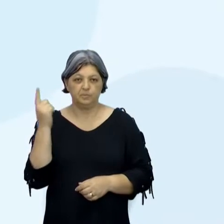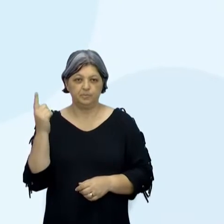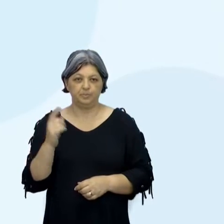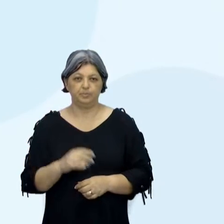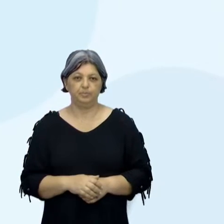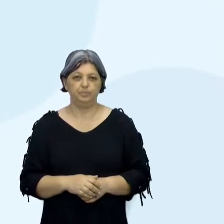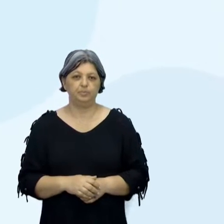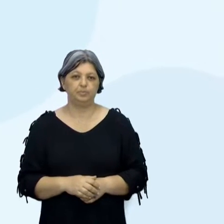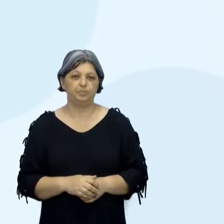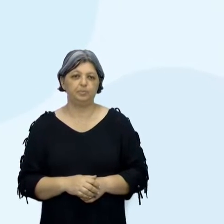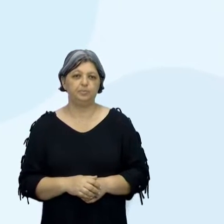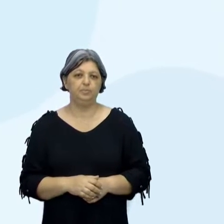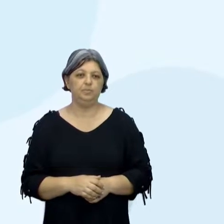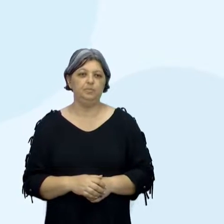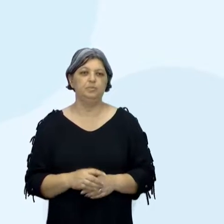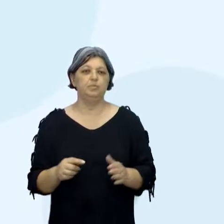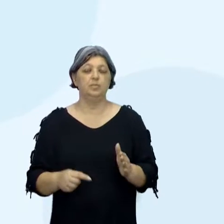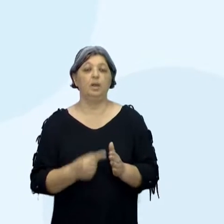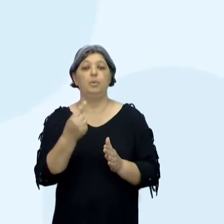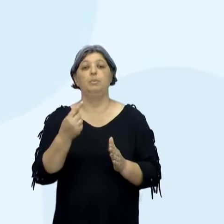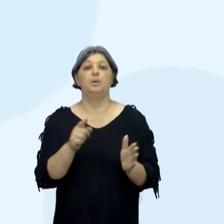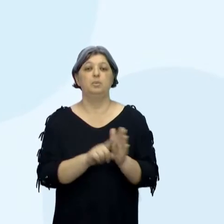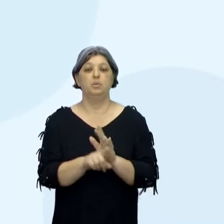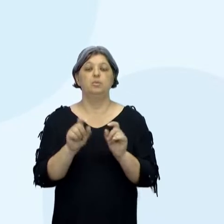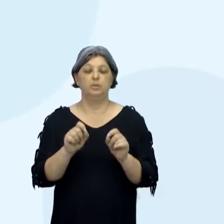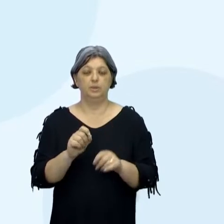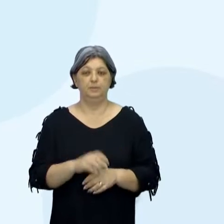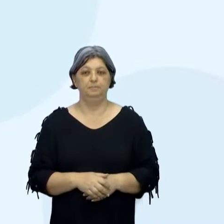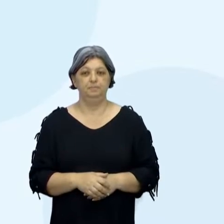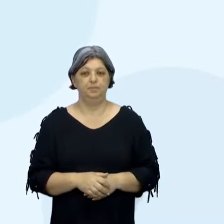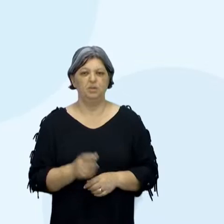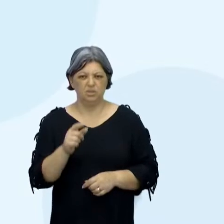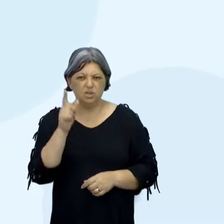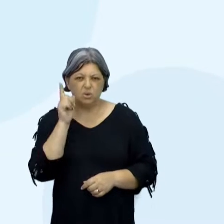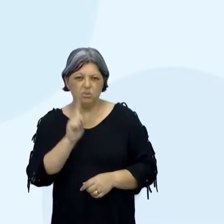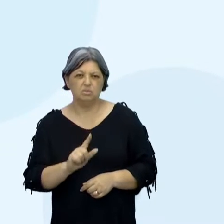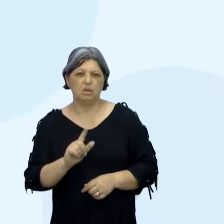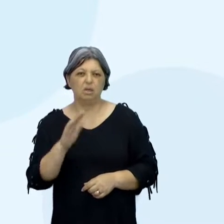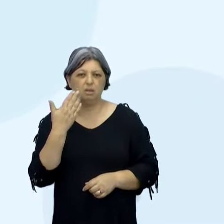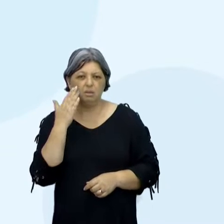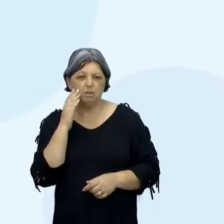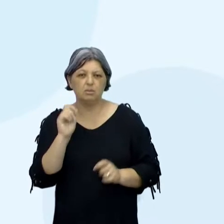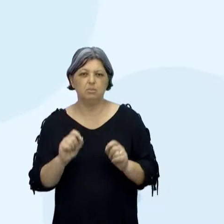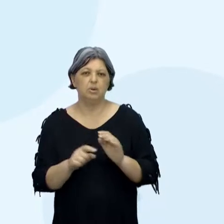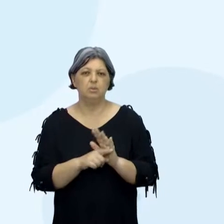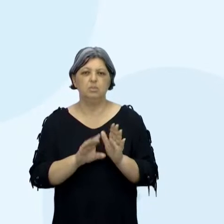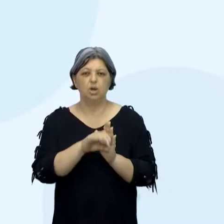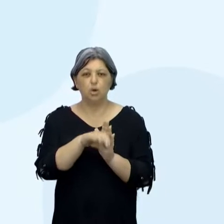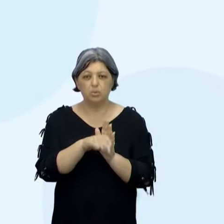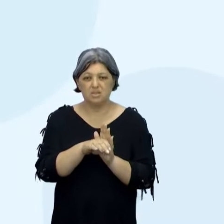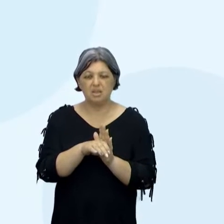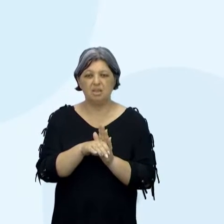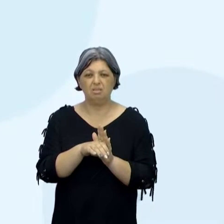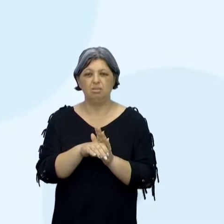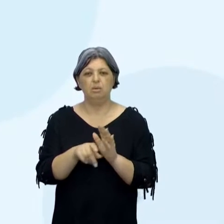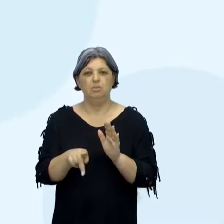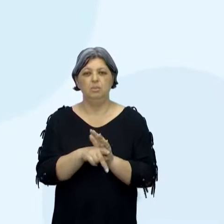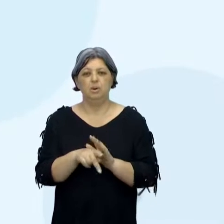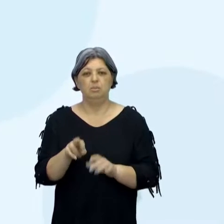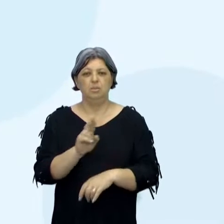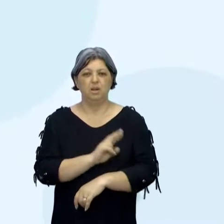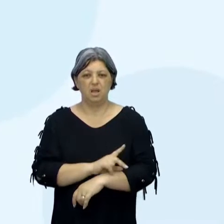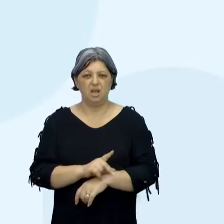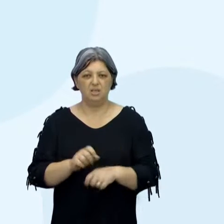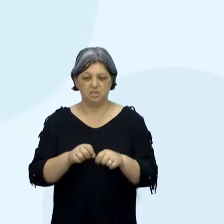vocês. O primeiro questionamento deixado foi esse, né? Você consegue definir os conceitos de raça e